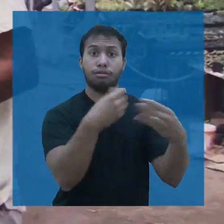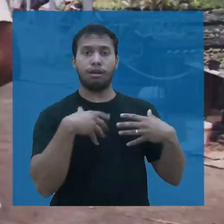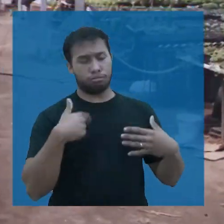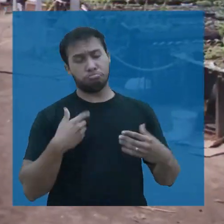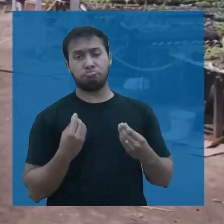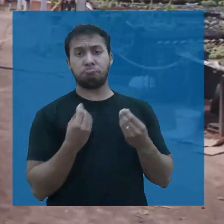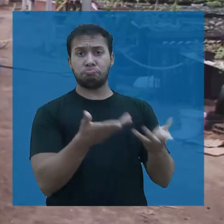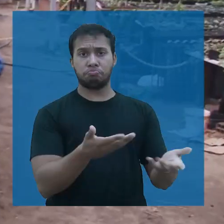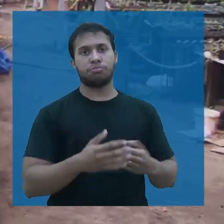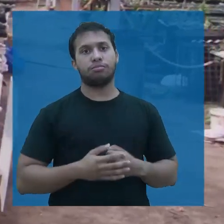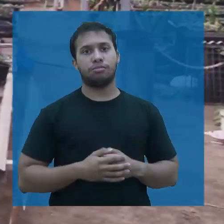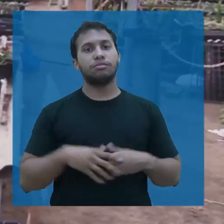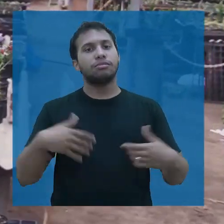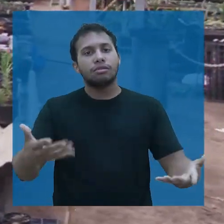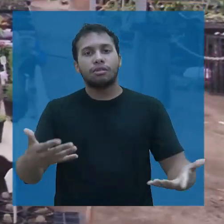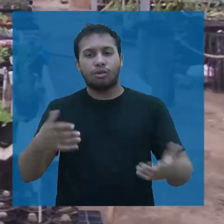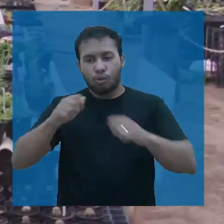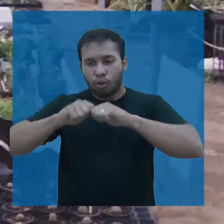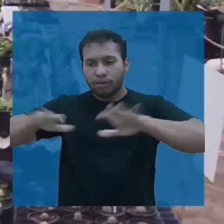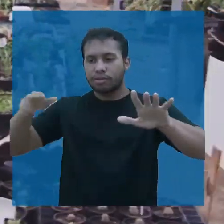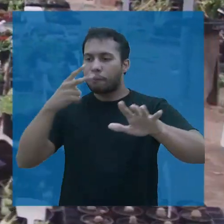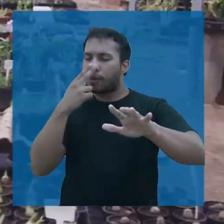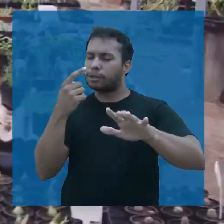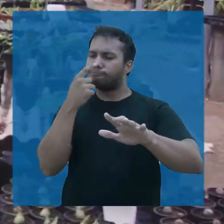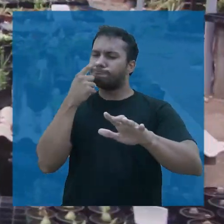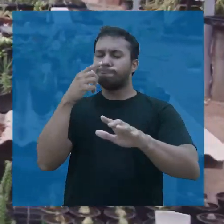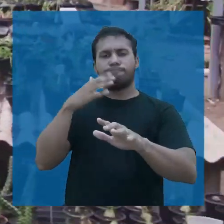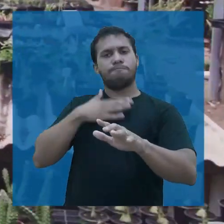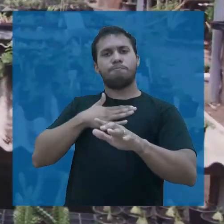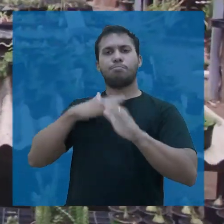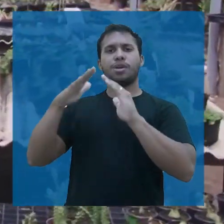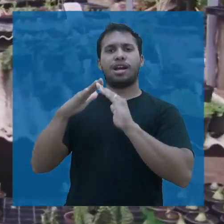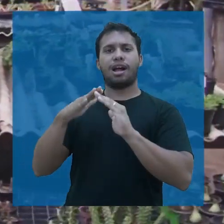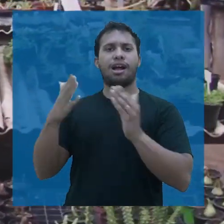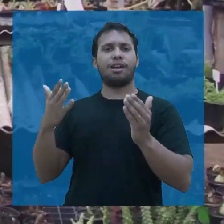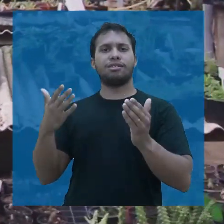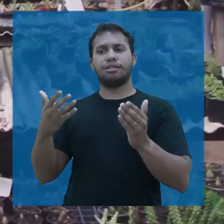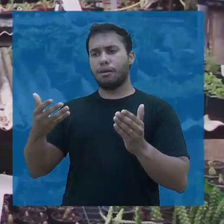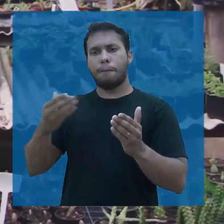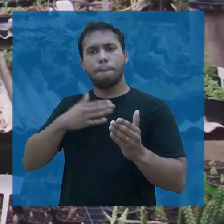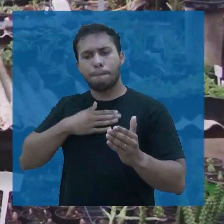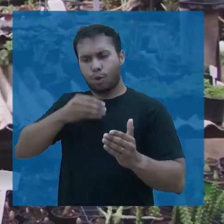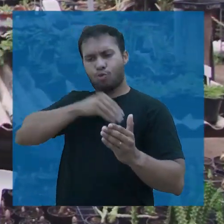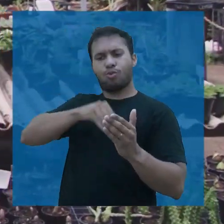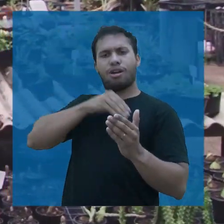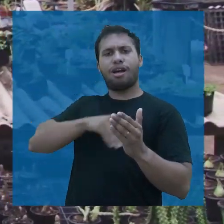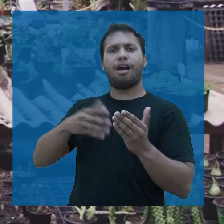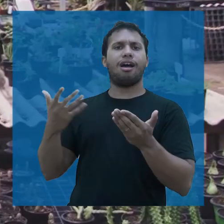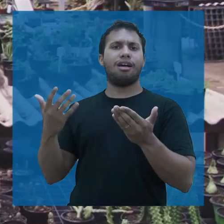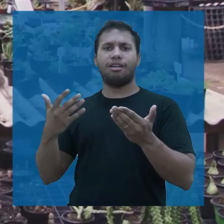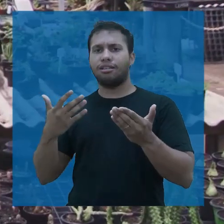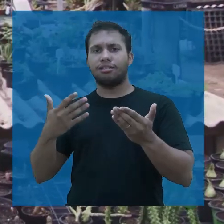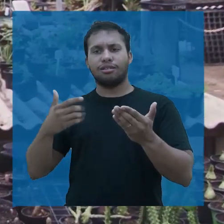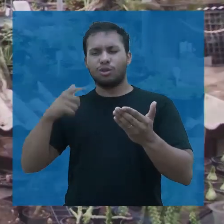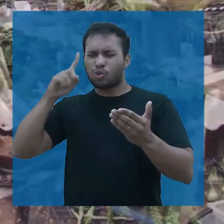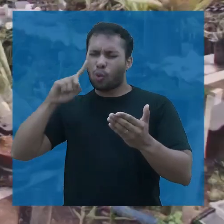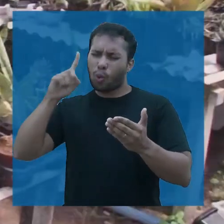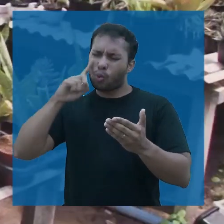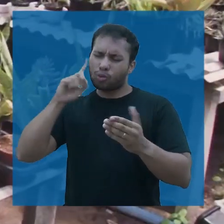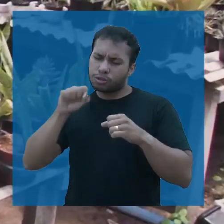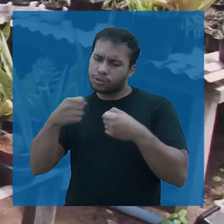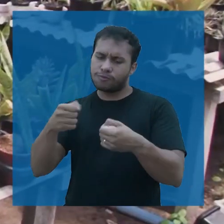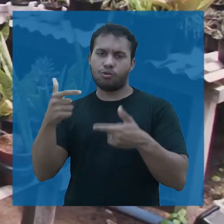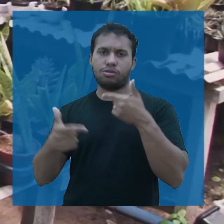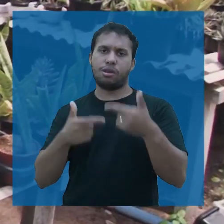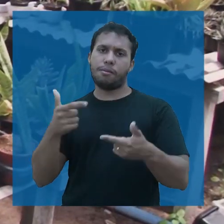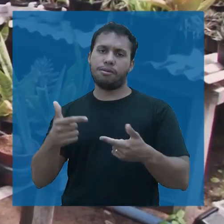aquilo que ela faz por nós. O UFC, para mim, é a minha casa, é aqui onde eu tiro meu sustento, é aqui onde eu coloco